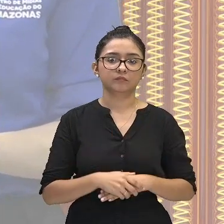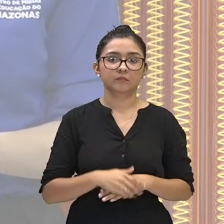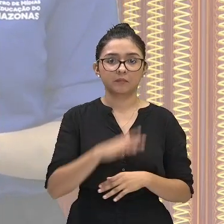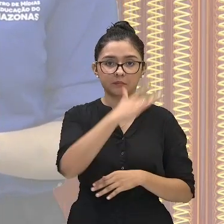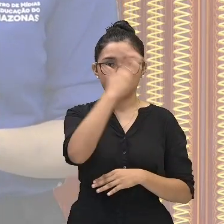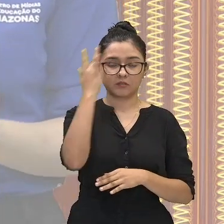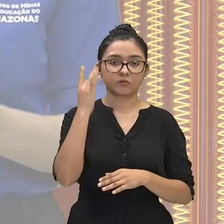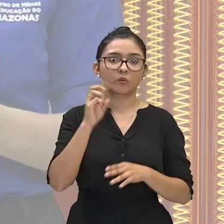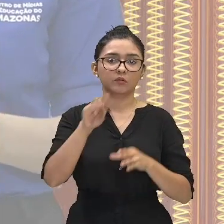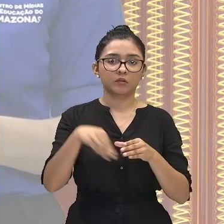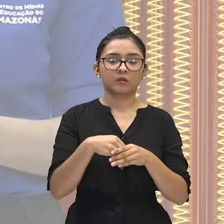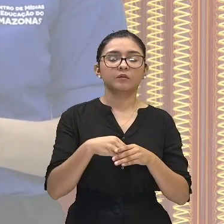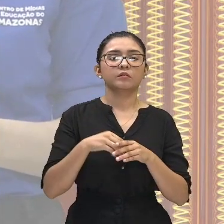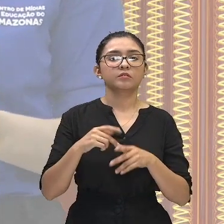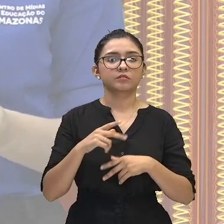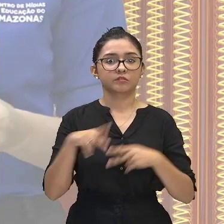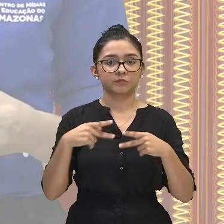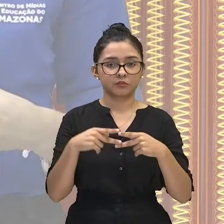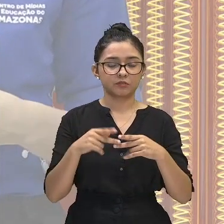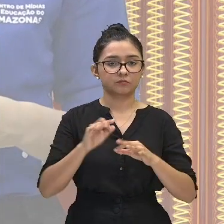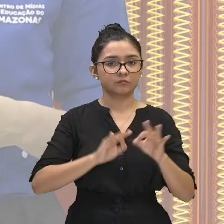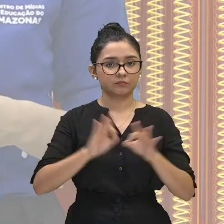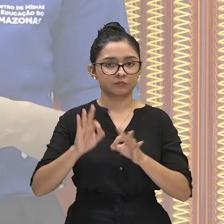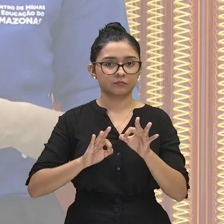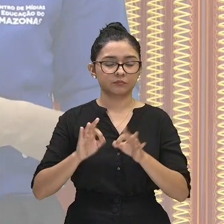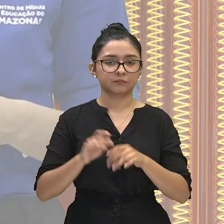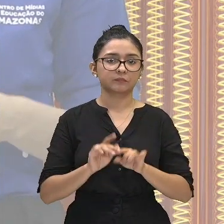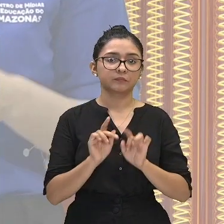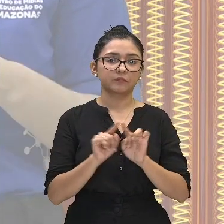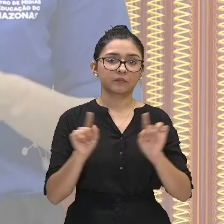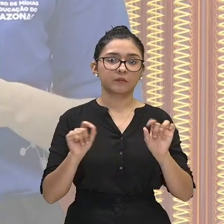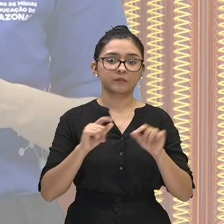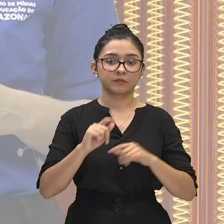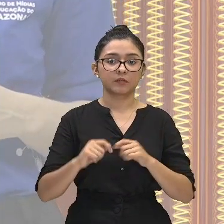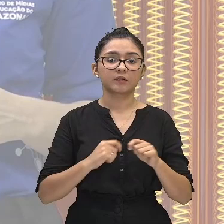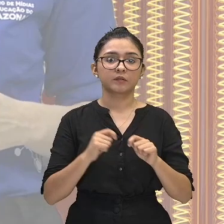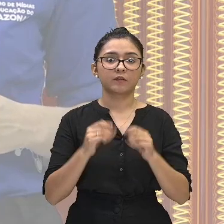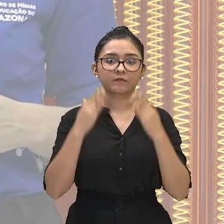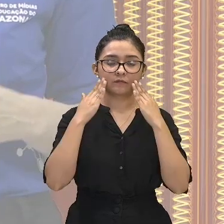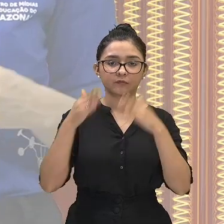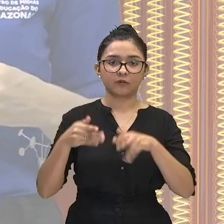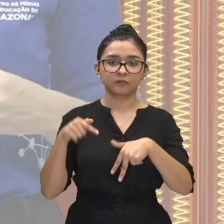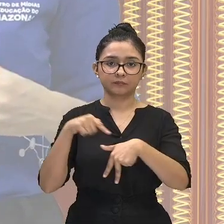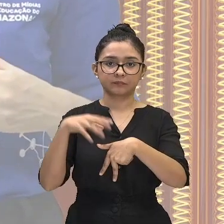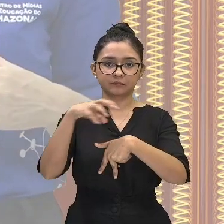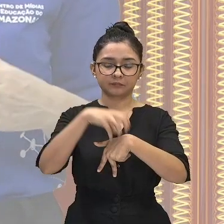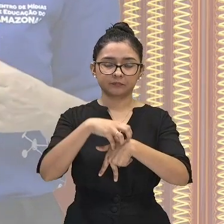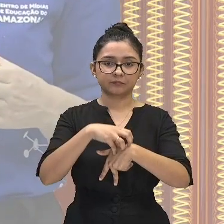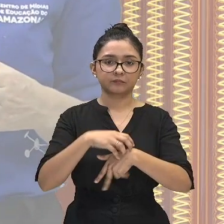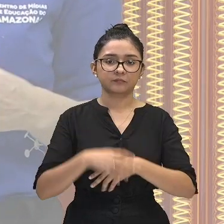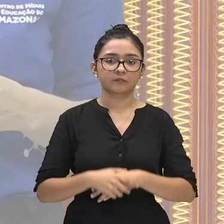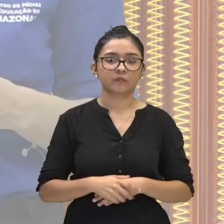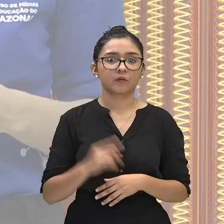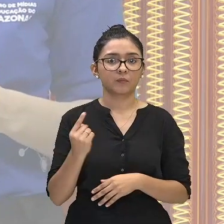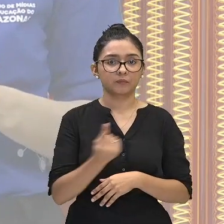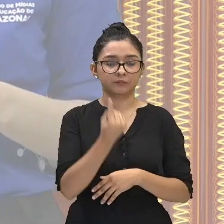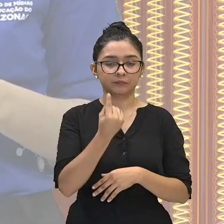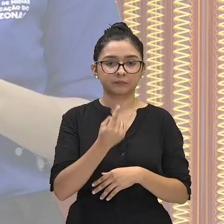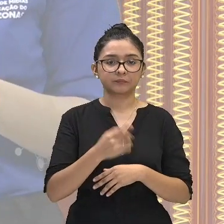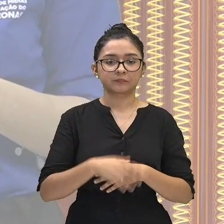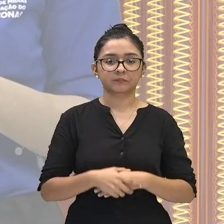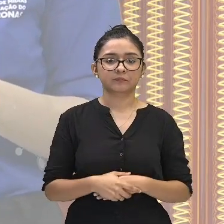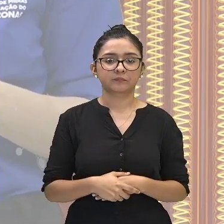nessa administração, no entanto, essa administração ela é centralizada, ocorre uma